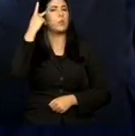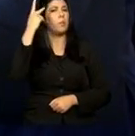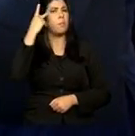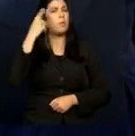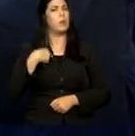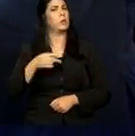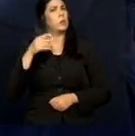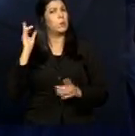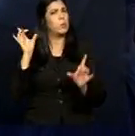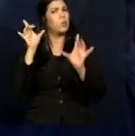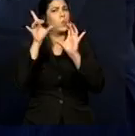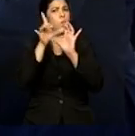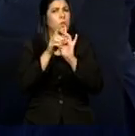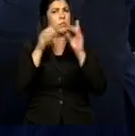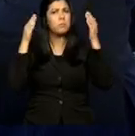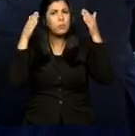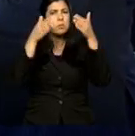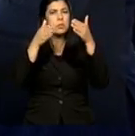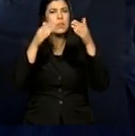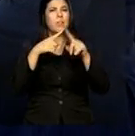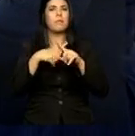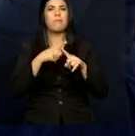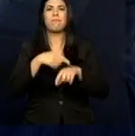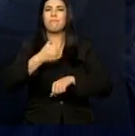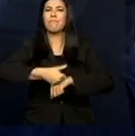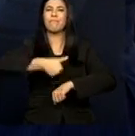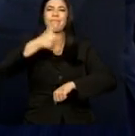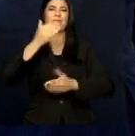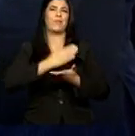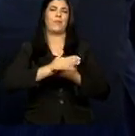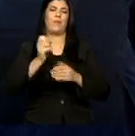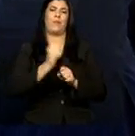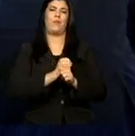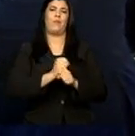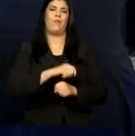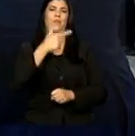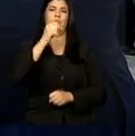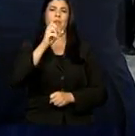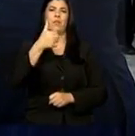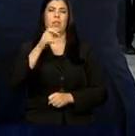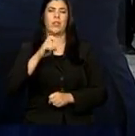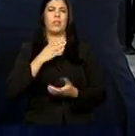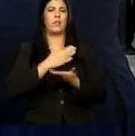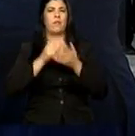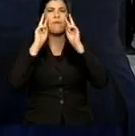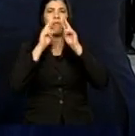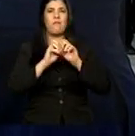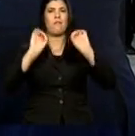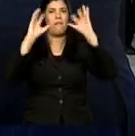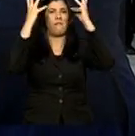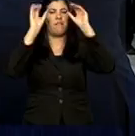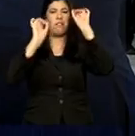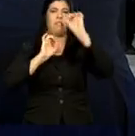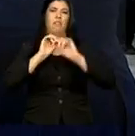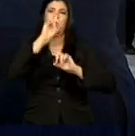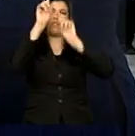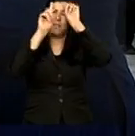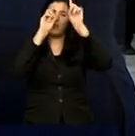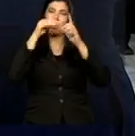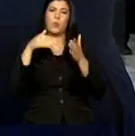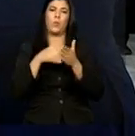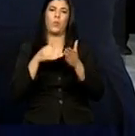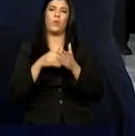ligado na cerimônia de posse. Nada melhor que começar 2015 assistindo a maior festa da democracia. E agora uma